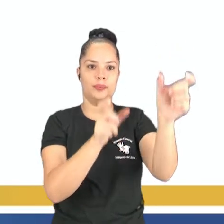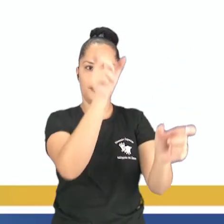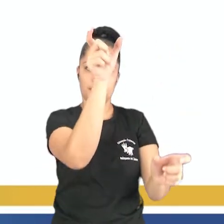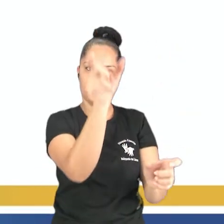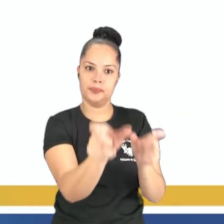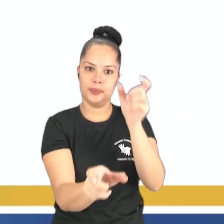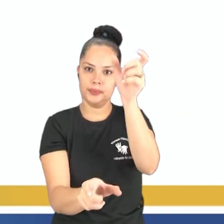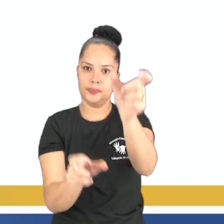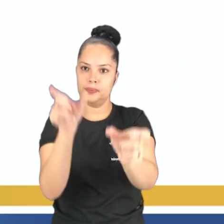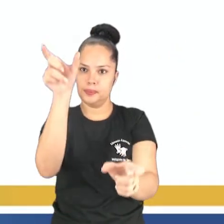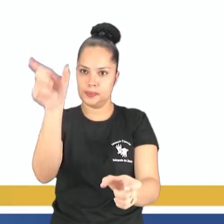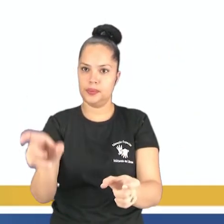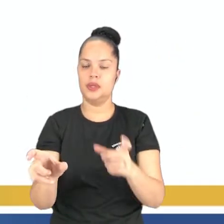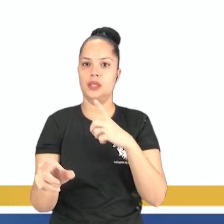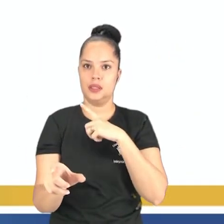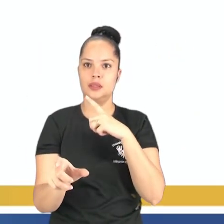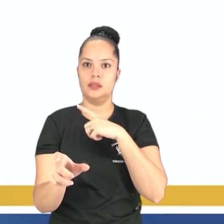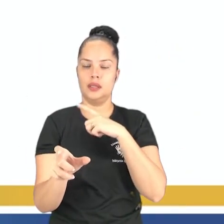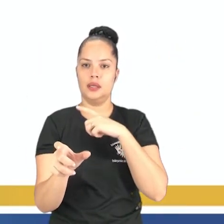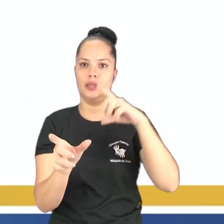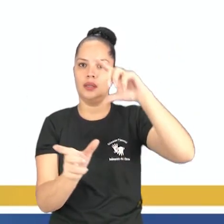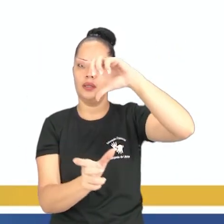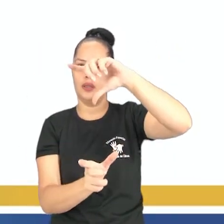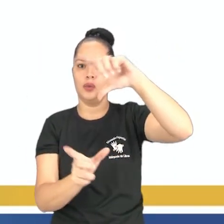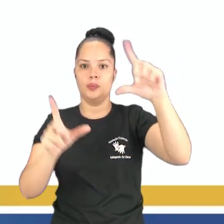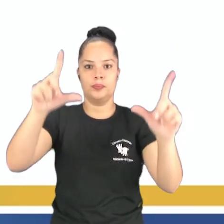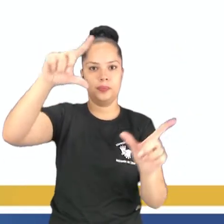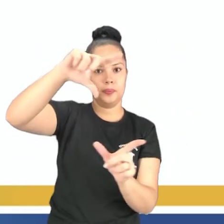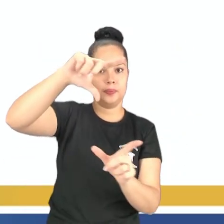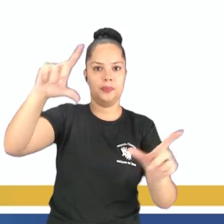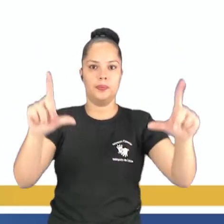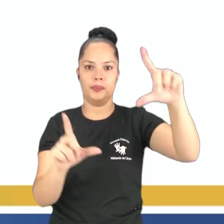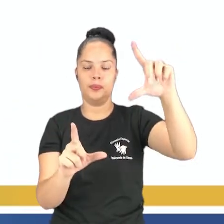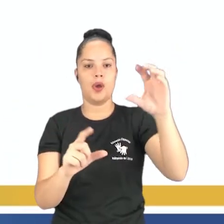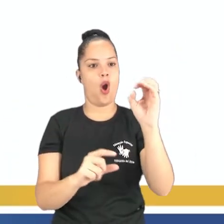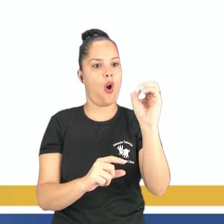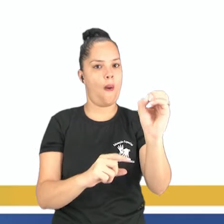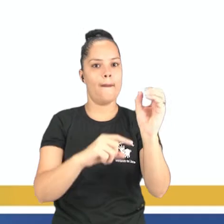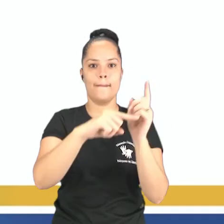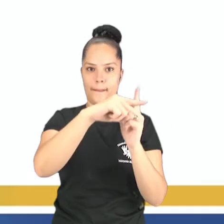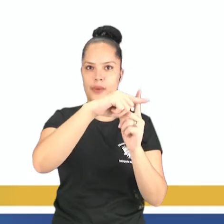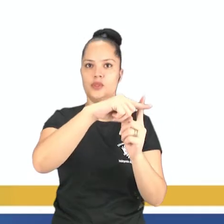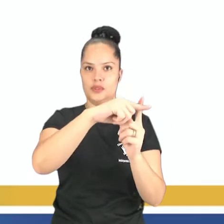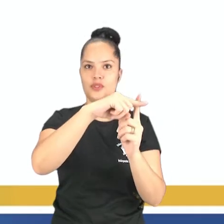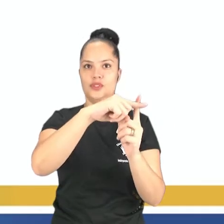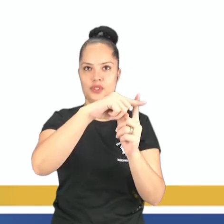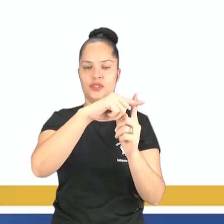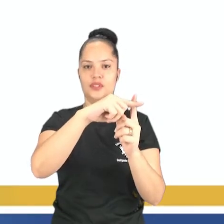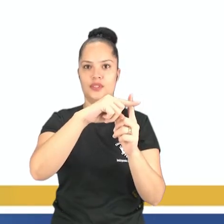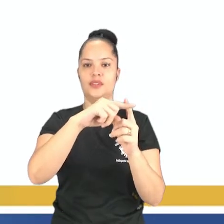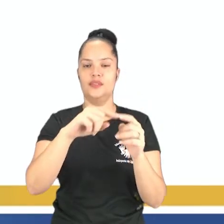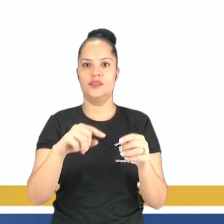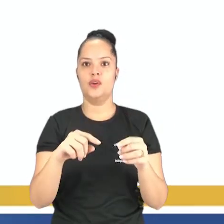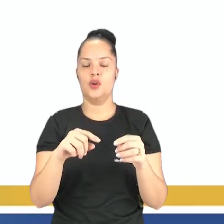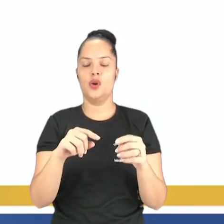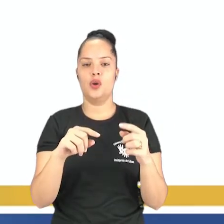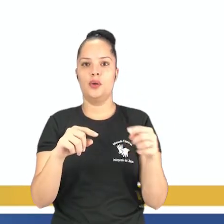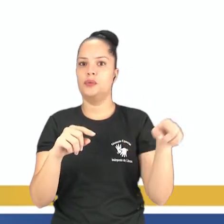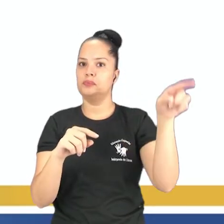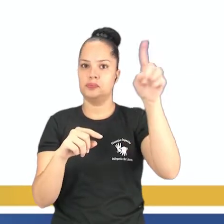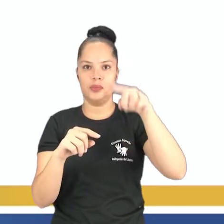essa figura ela tem 4 simetrias de rotação de centro-O e a medida de amplitude de 90